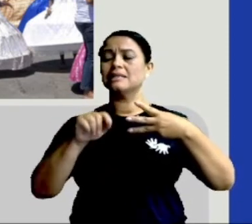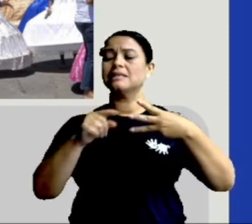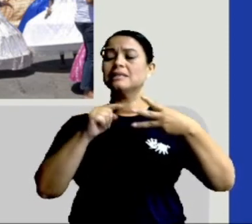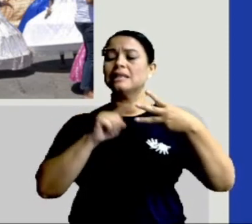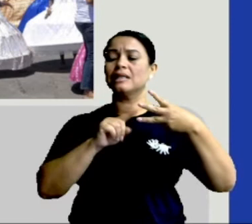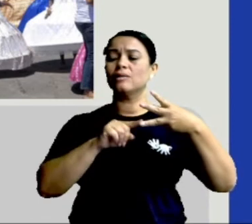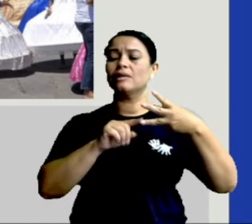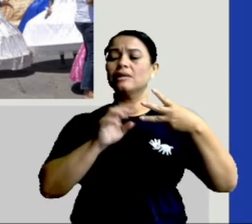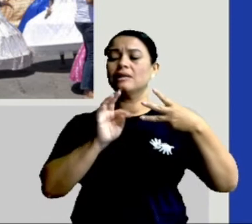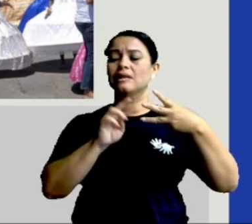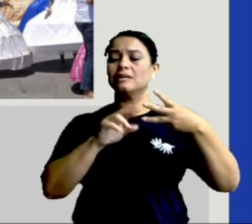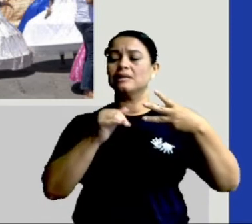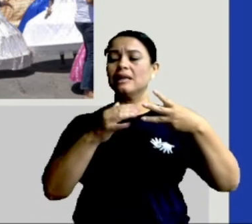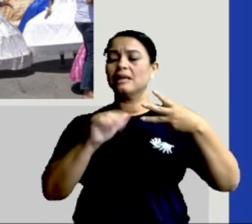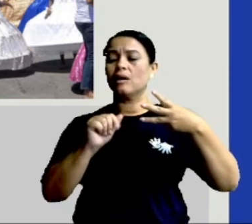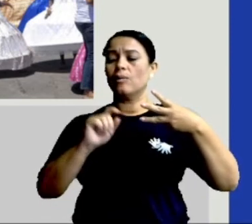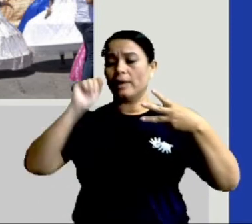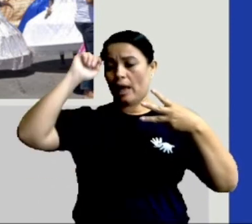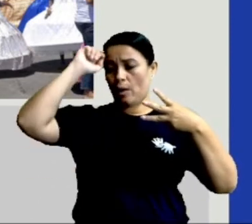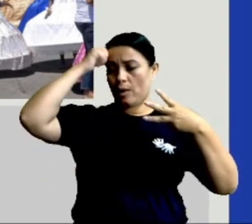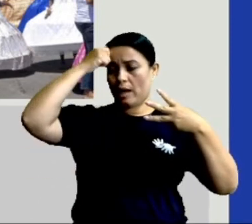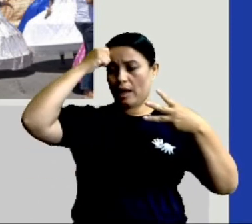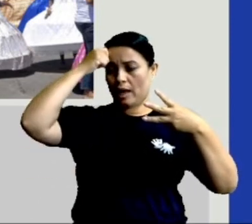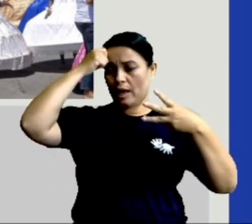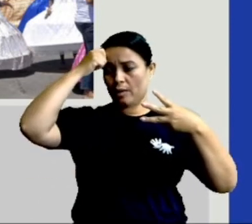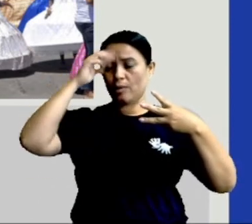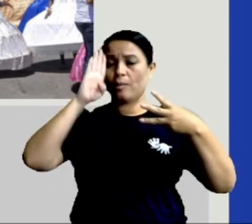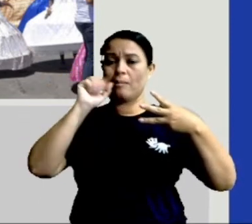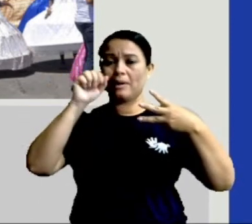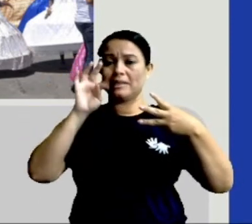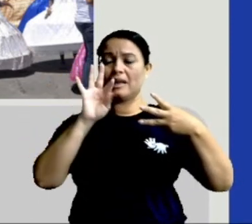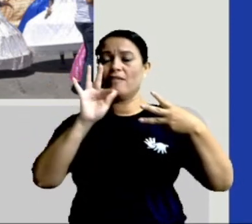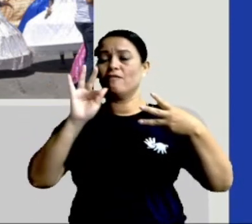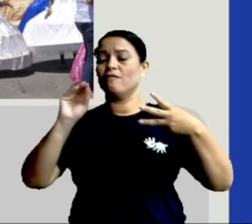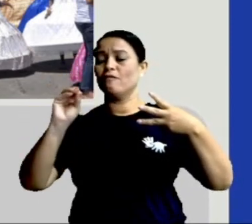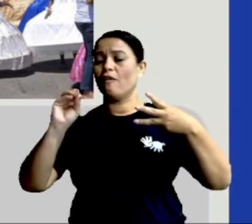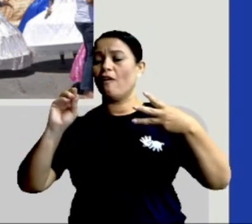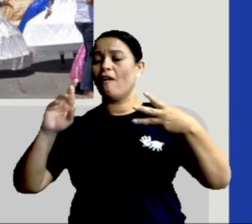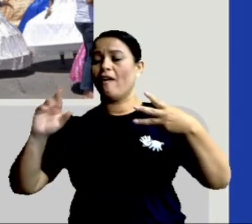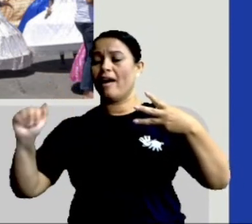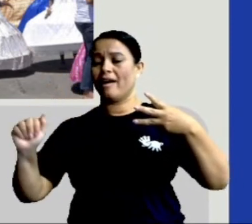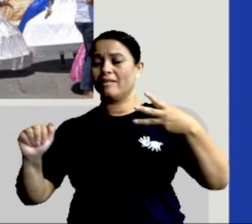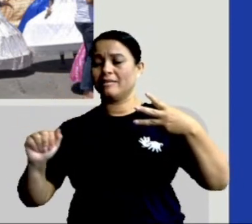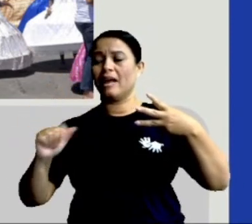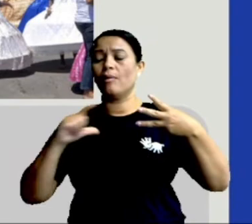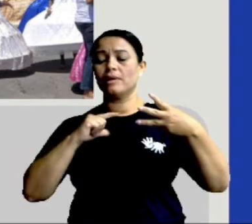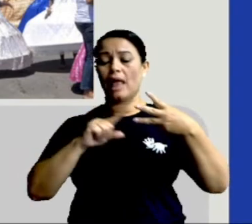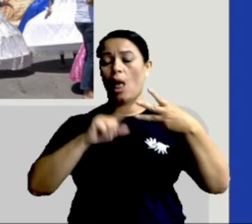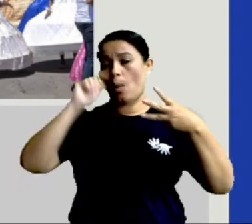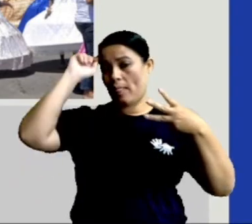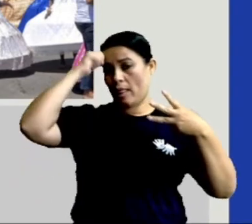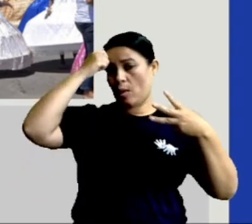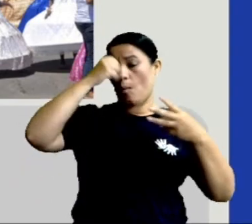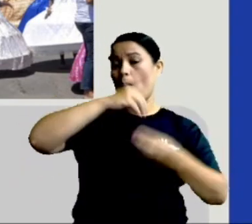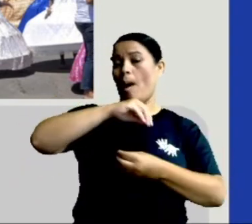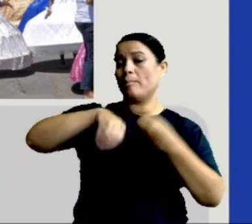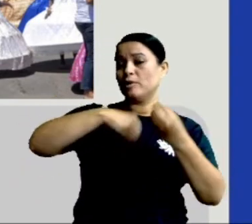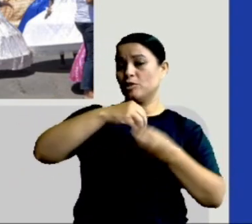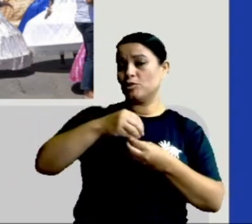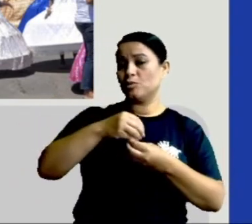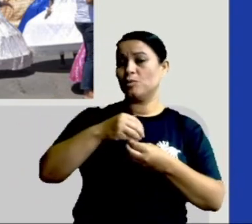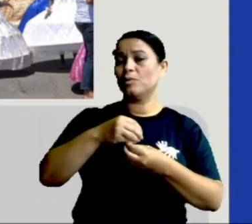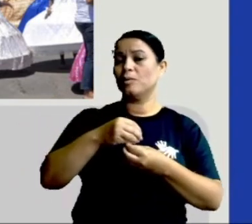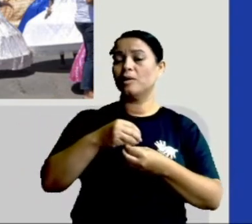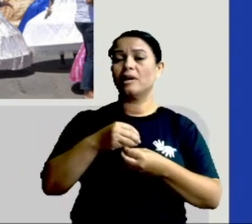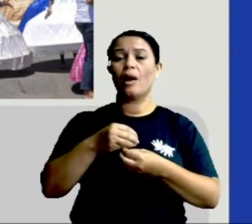o terceirão, que era o negro com o banda-forra. Tá? Já era o negro com a mistura do negro com